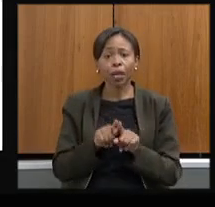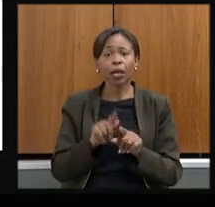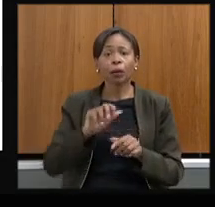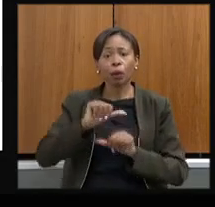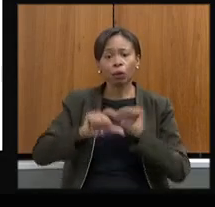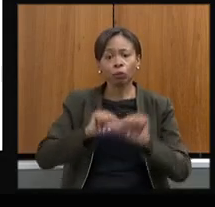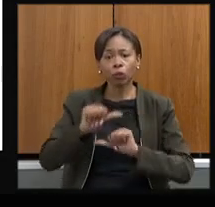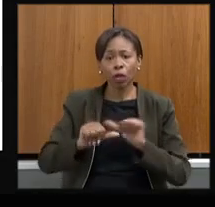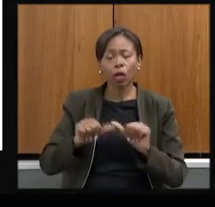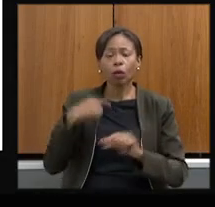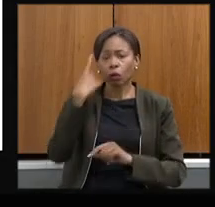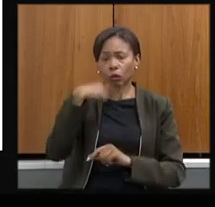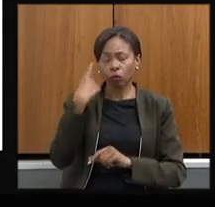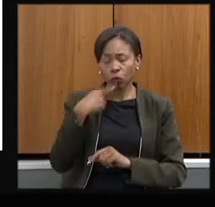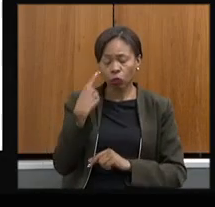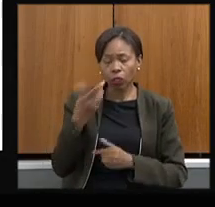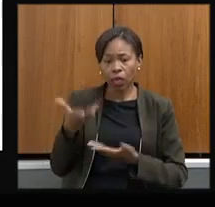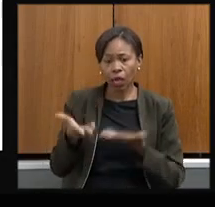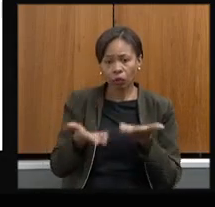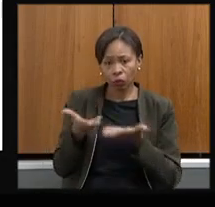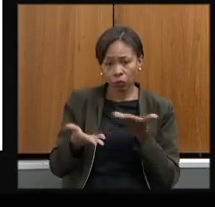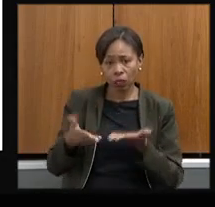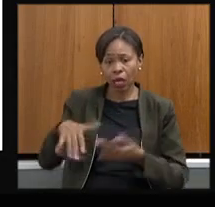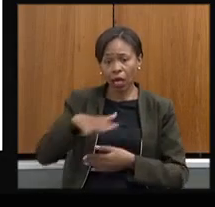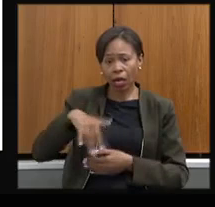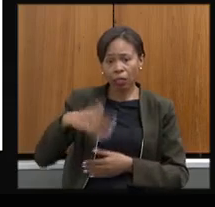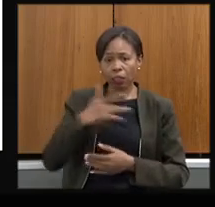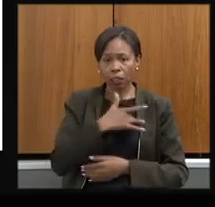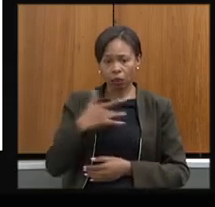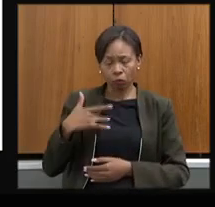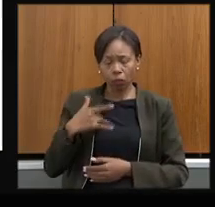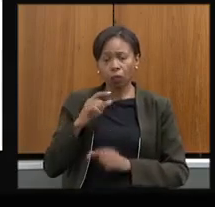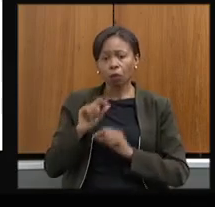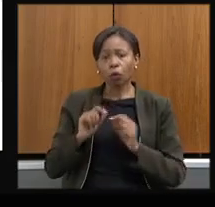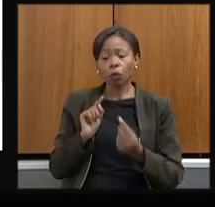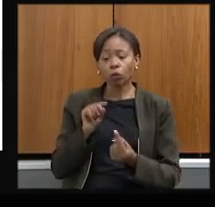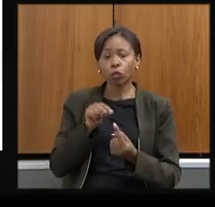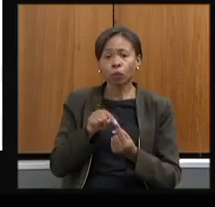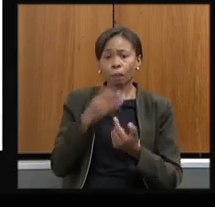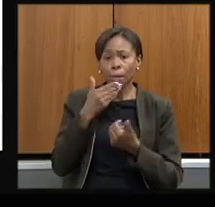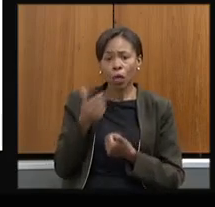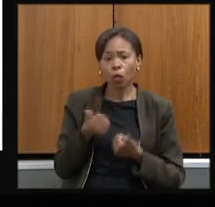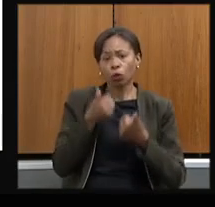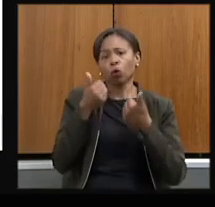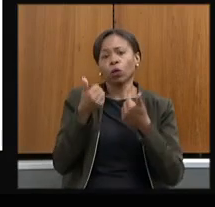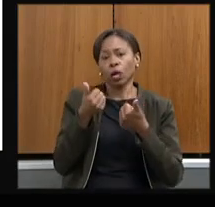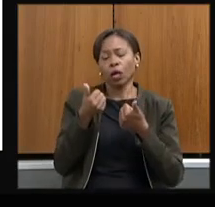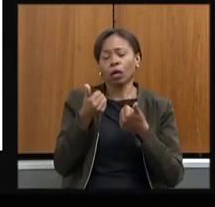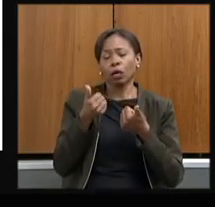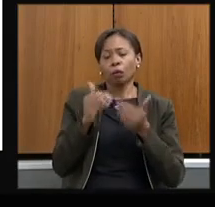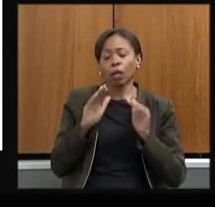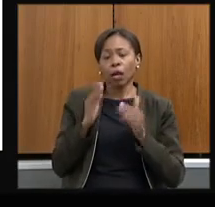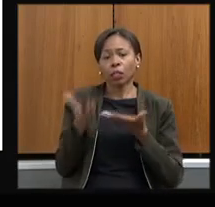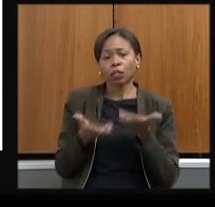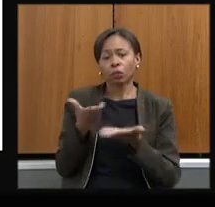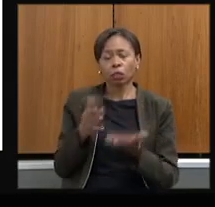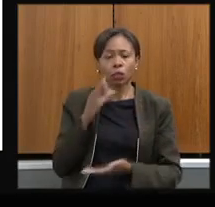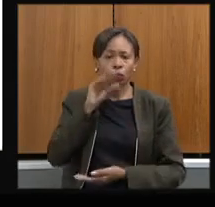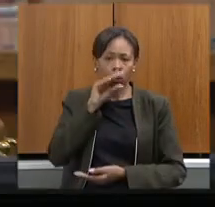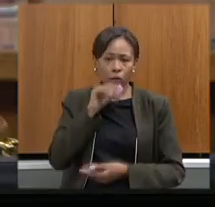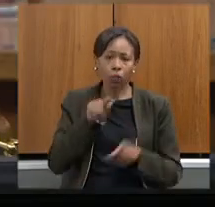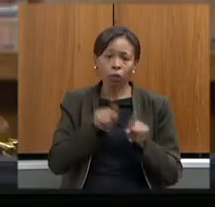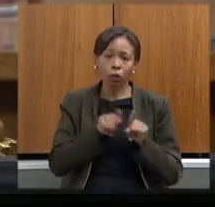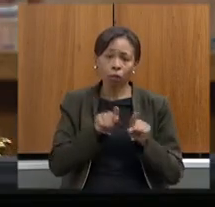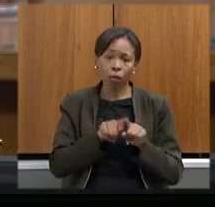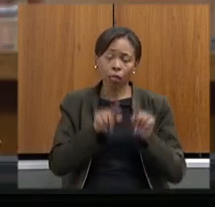atualização da tabela de honorários e serviços para a área de saúde com o mesmo intuito de melhorar o serviço por servidores e o projeto de reestruturação da